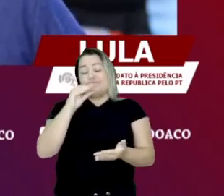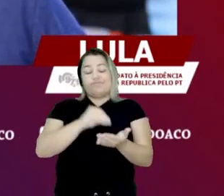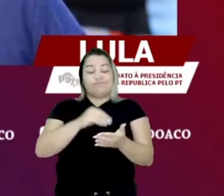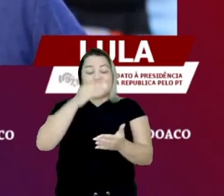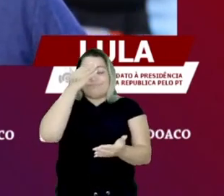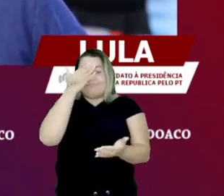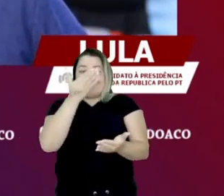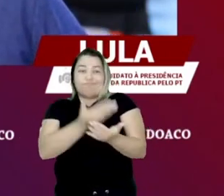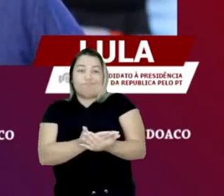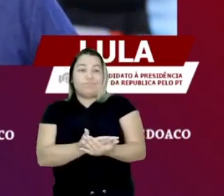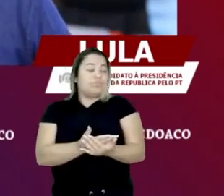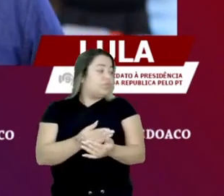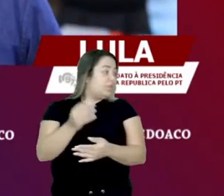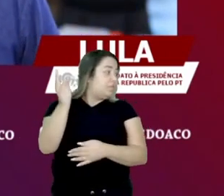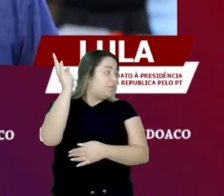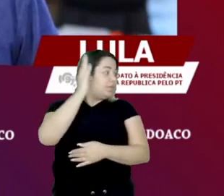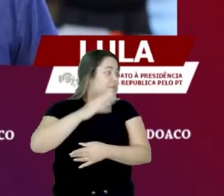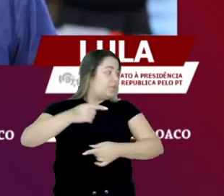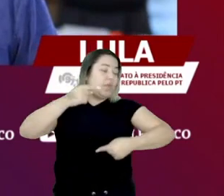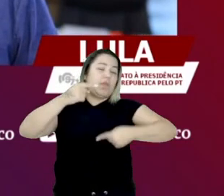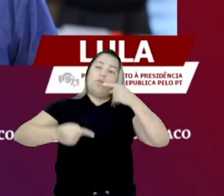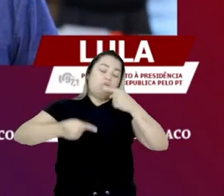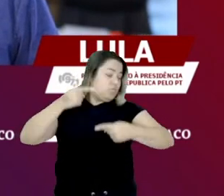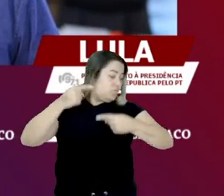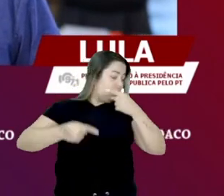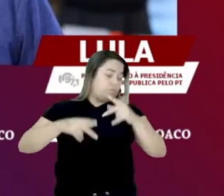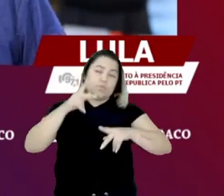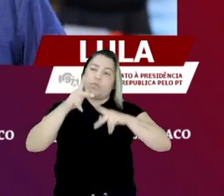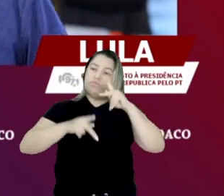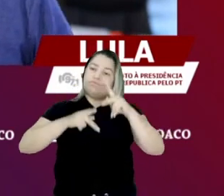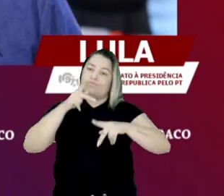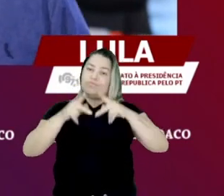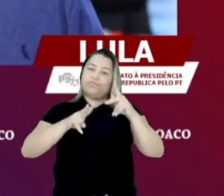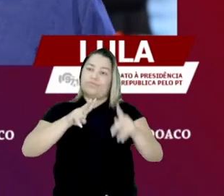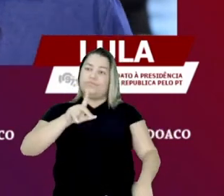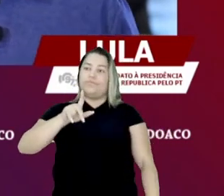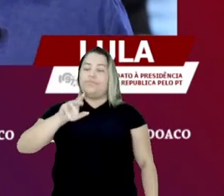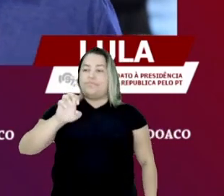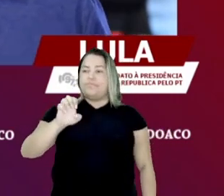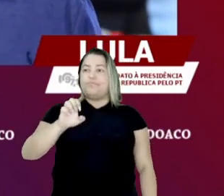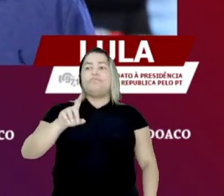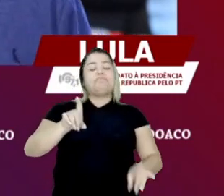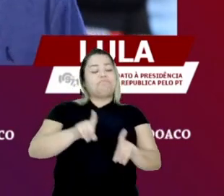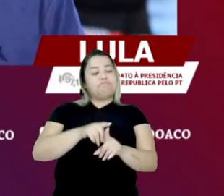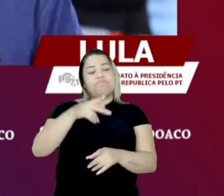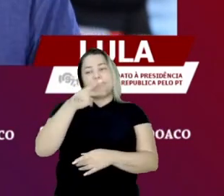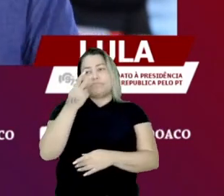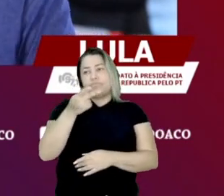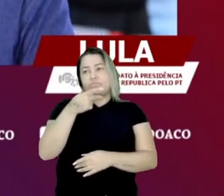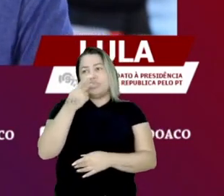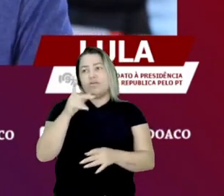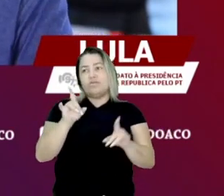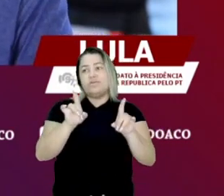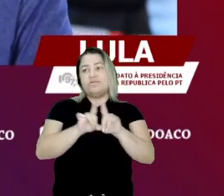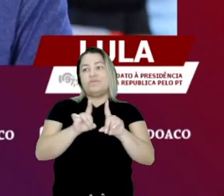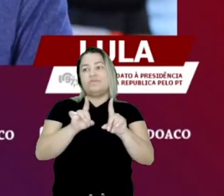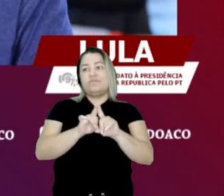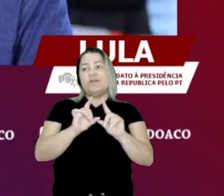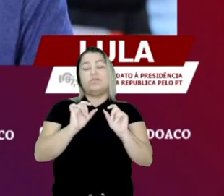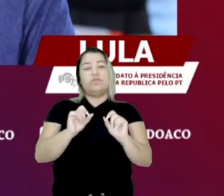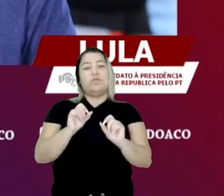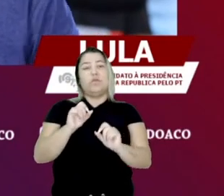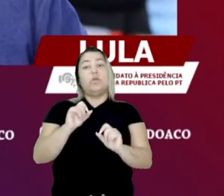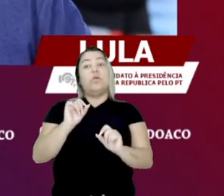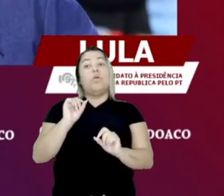Gustavo, que o nosso programa de governo, ele vai ser feito discutido com a sociedade. Nós lançamos um pré-programa